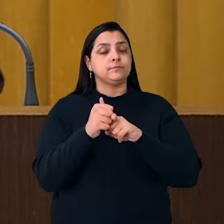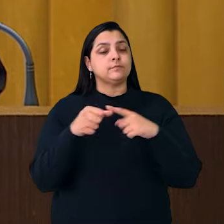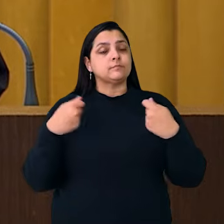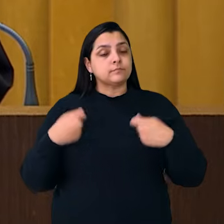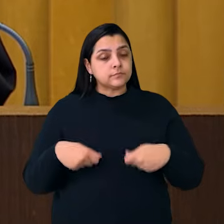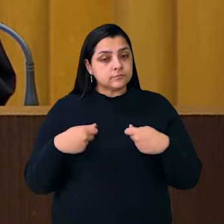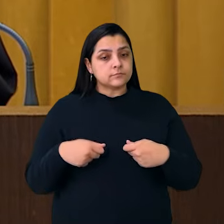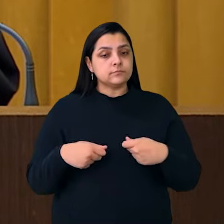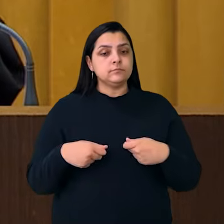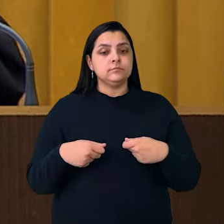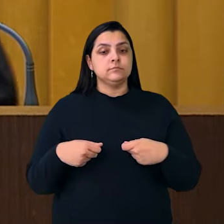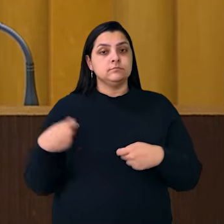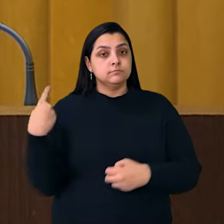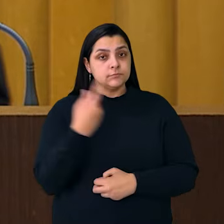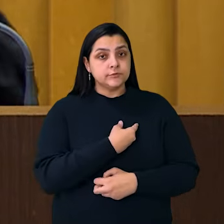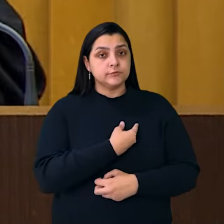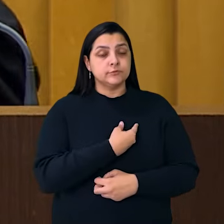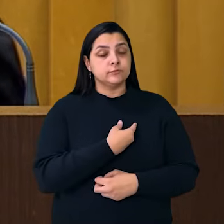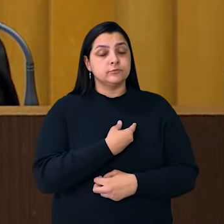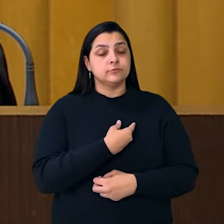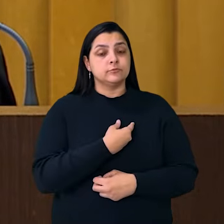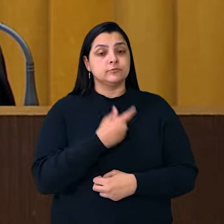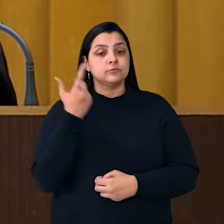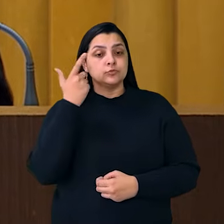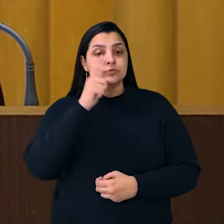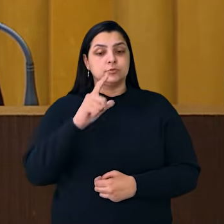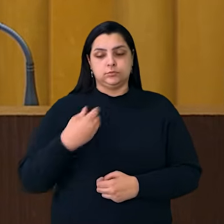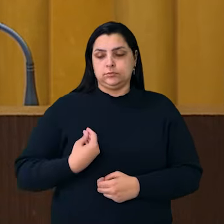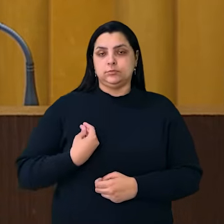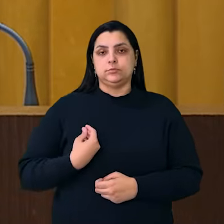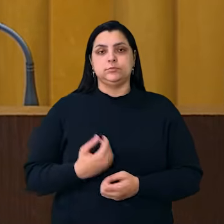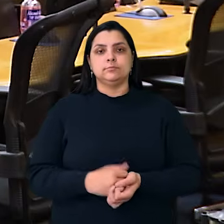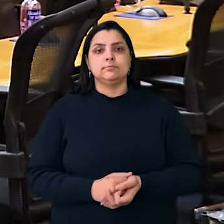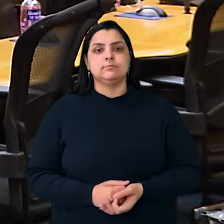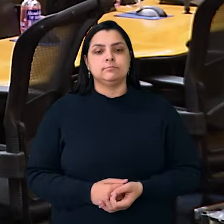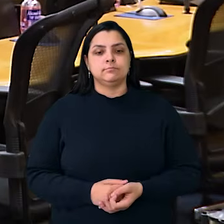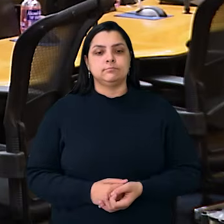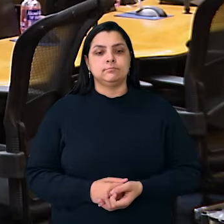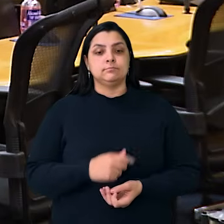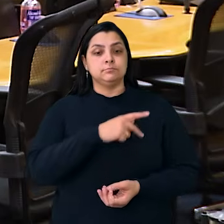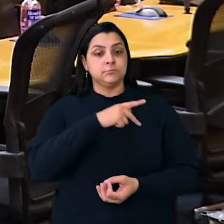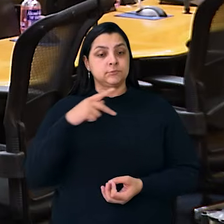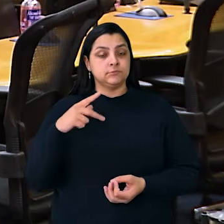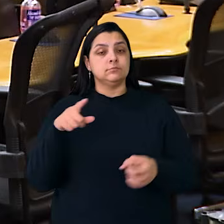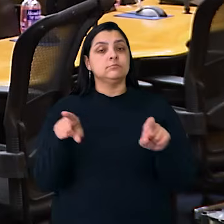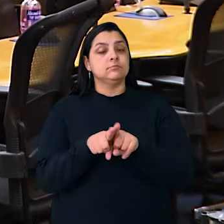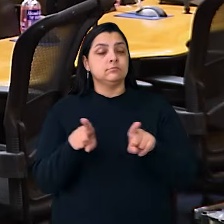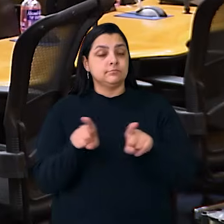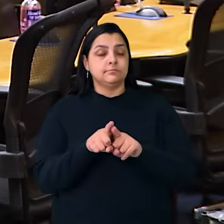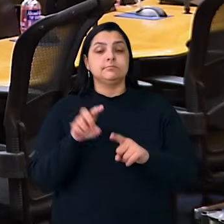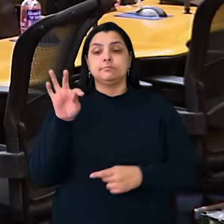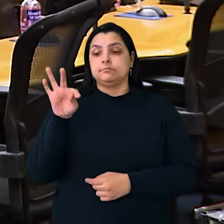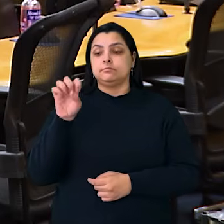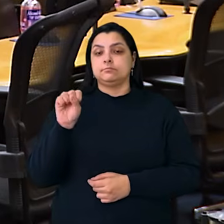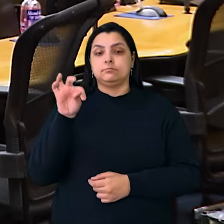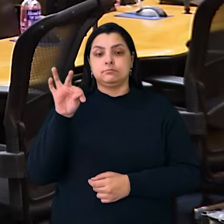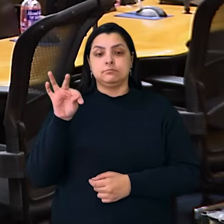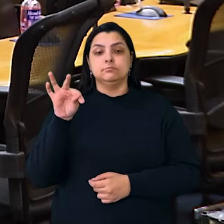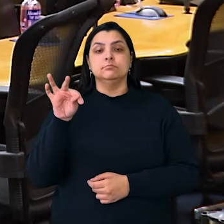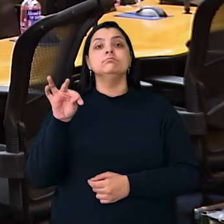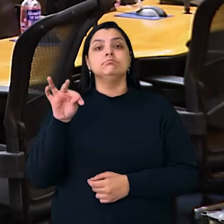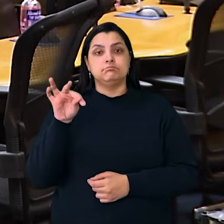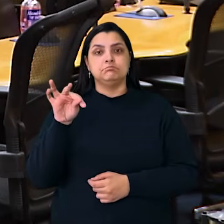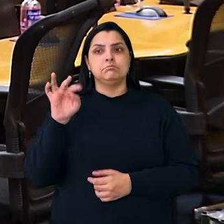deve nutrir para que nós possamos existir. O presidente destacou também que o TST recebe por